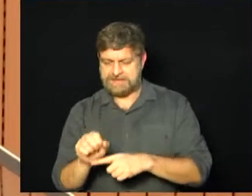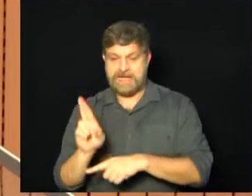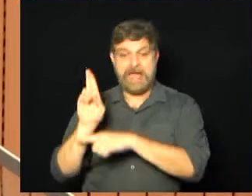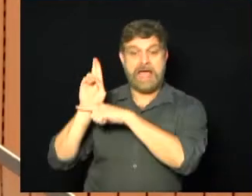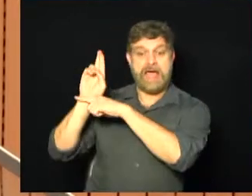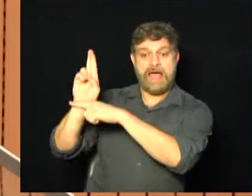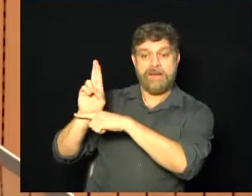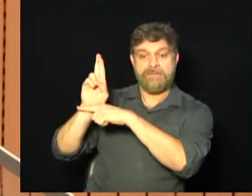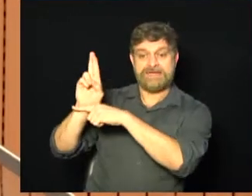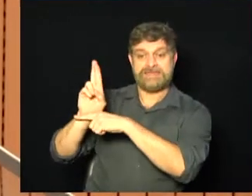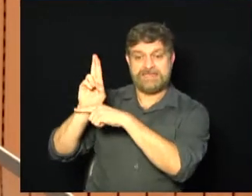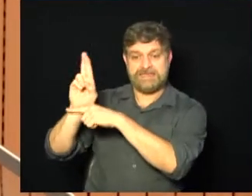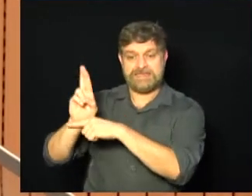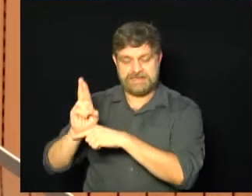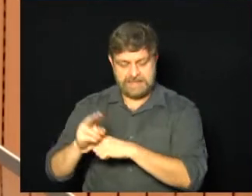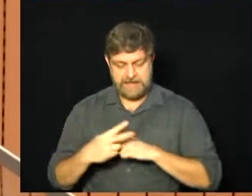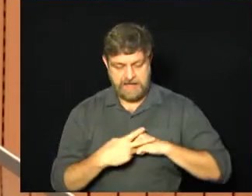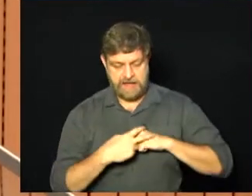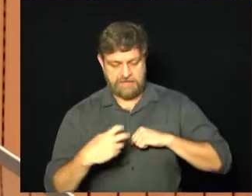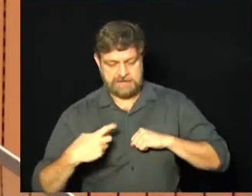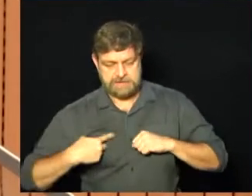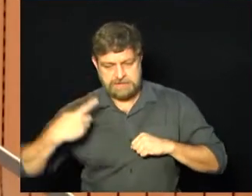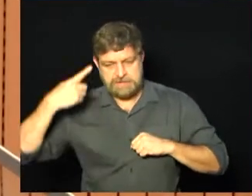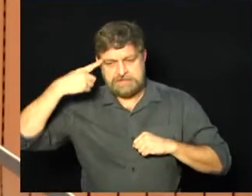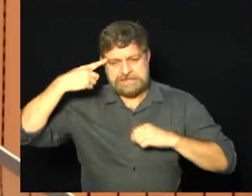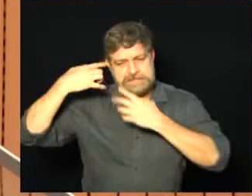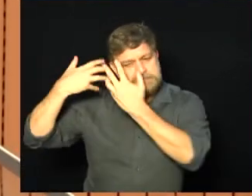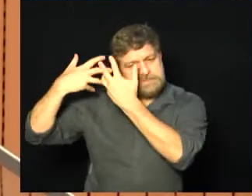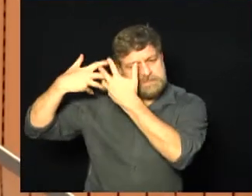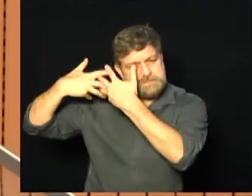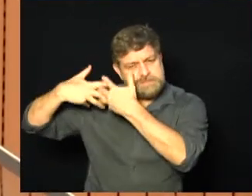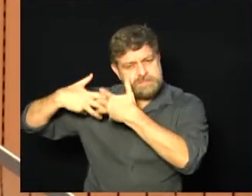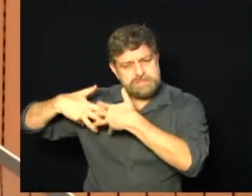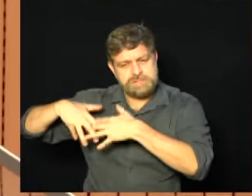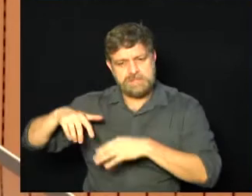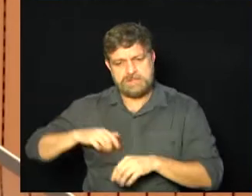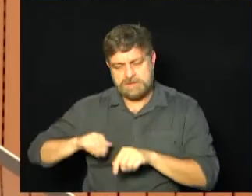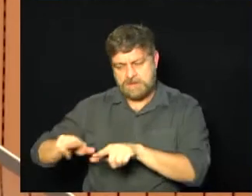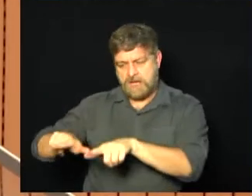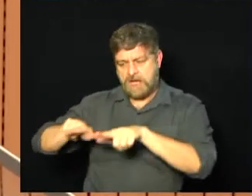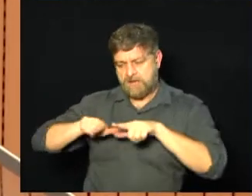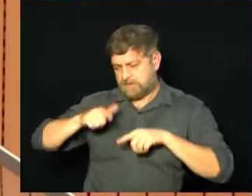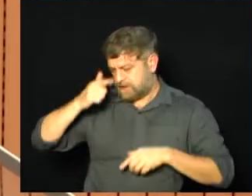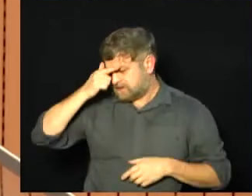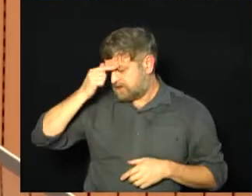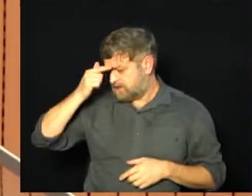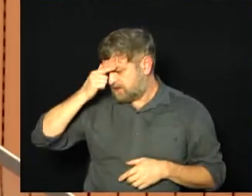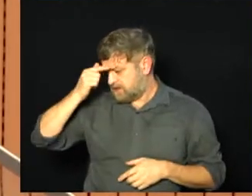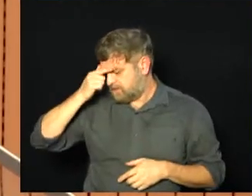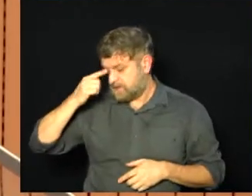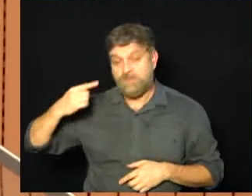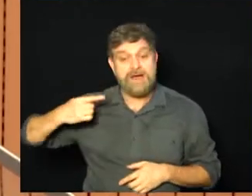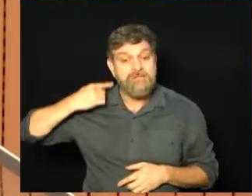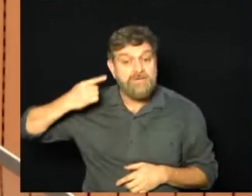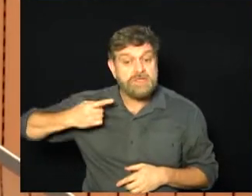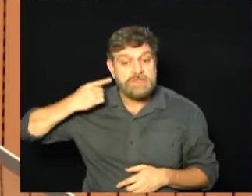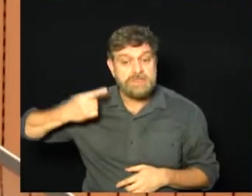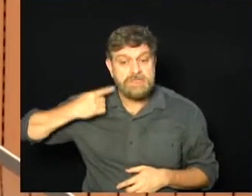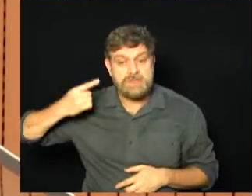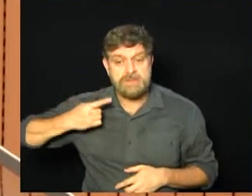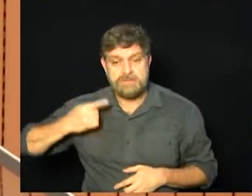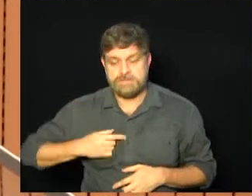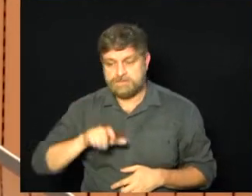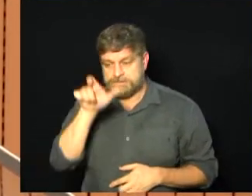a vocação de pensador múltiplo. Embora sua formação acadêmica fosse o direito, a